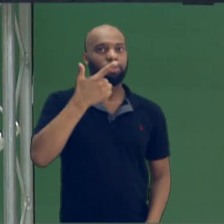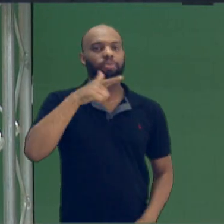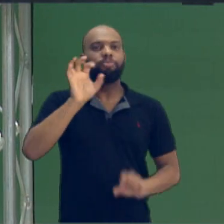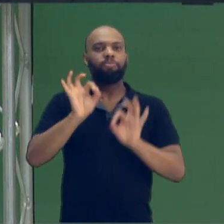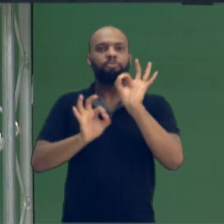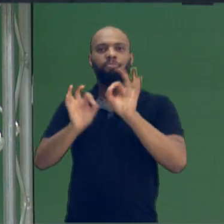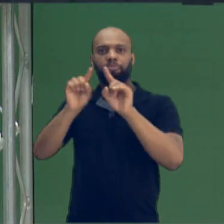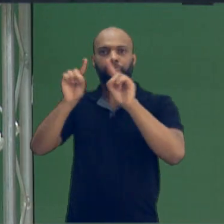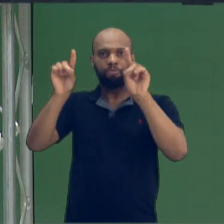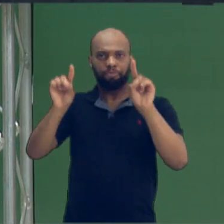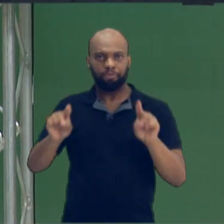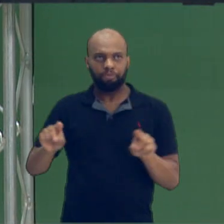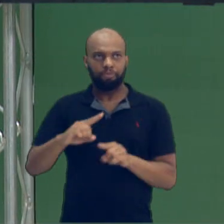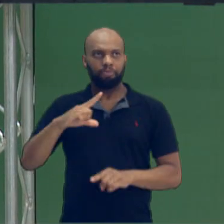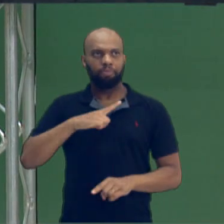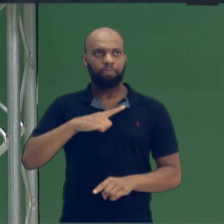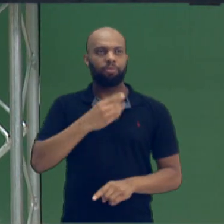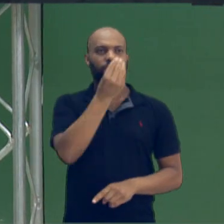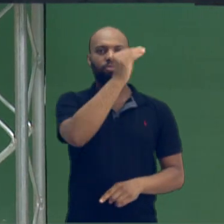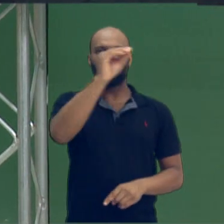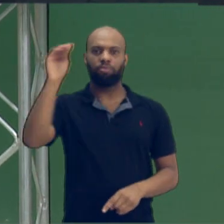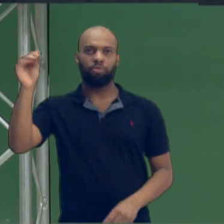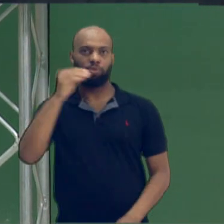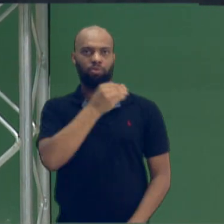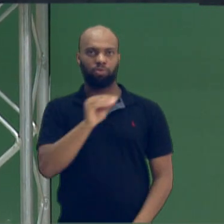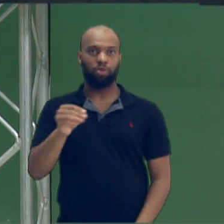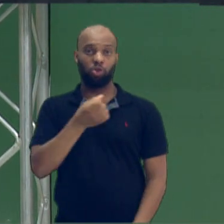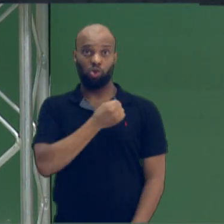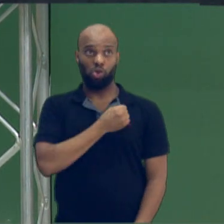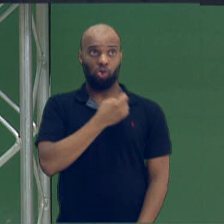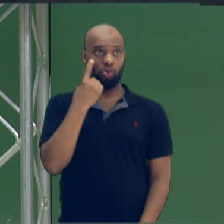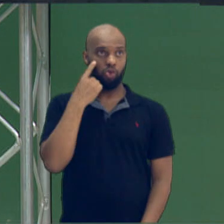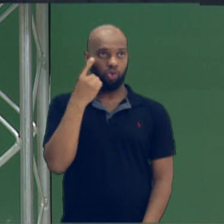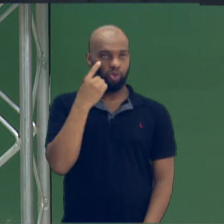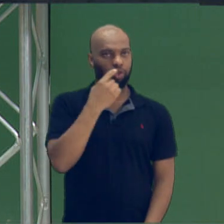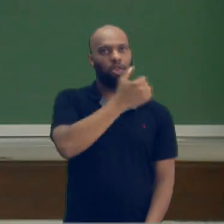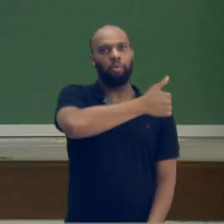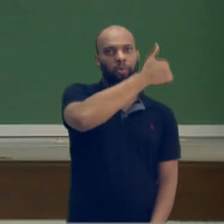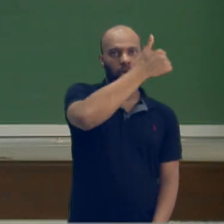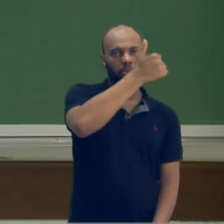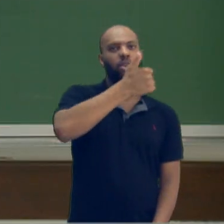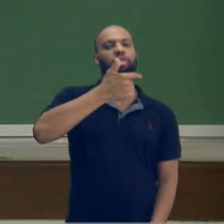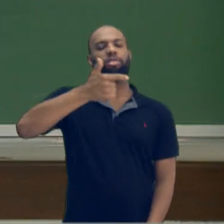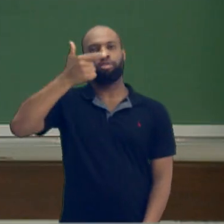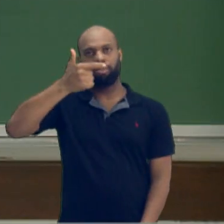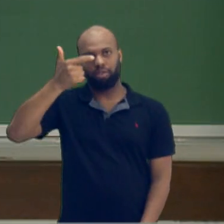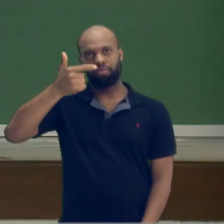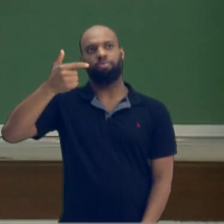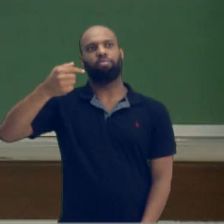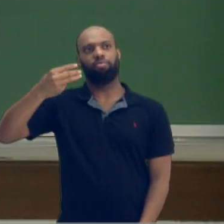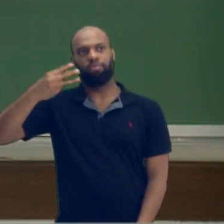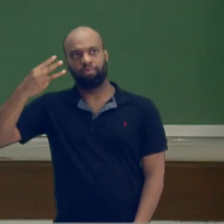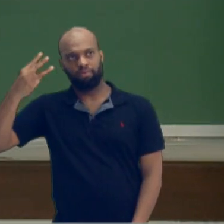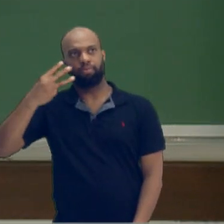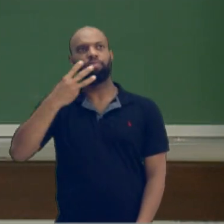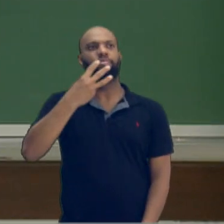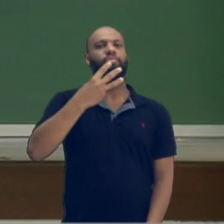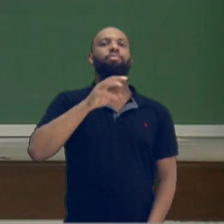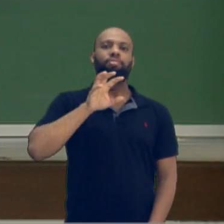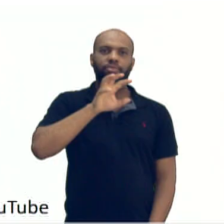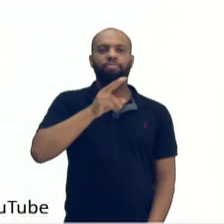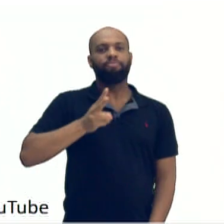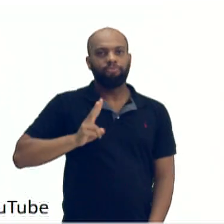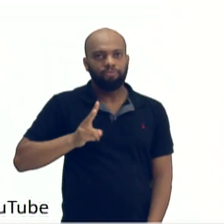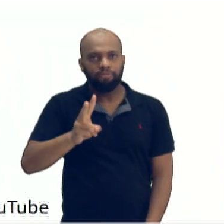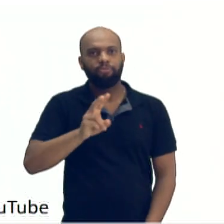montar a nossa matriz com esses elementos, tá certo? Então, o primeiro termo, o segundo termo, o terceiro termo, e assim a